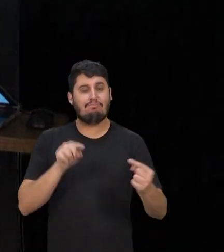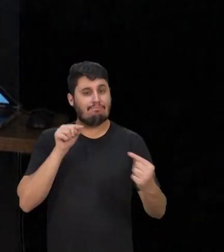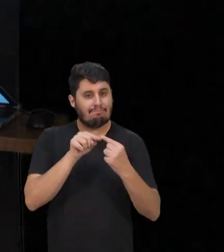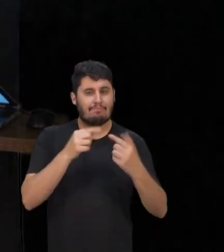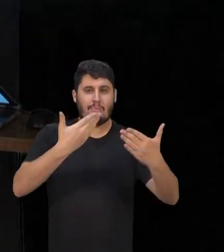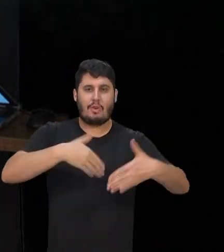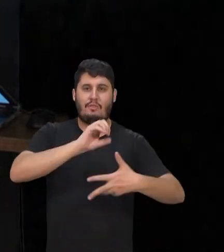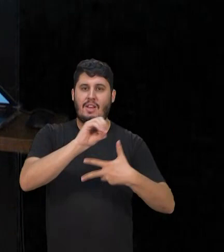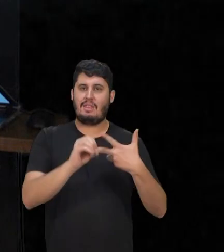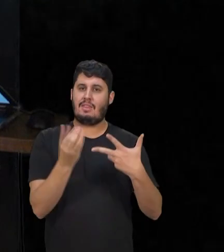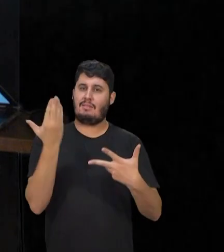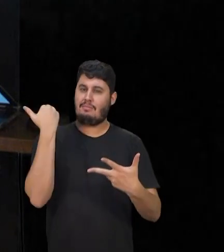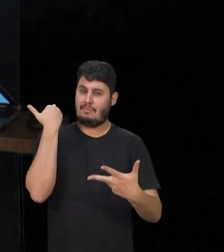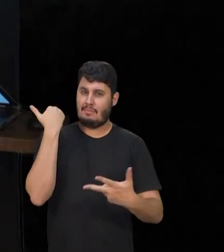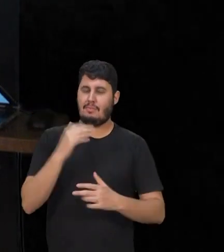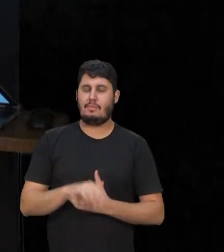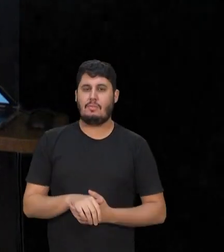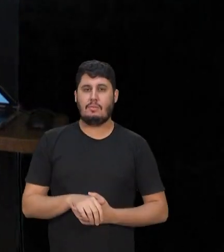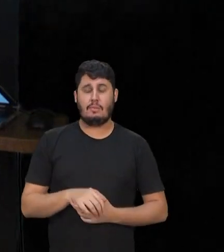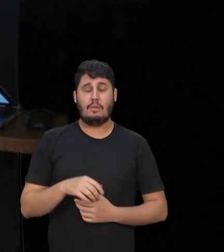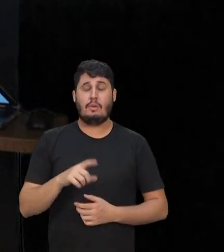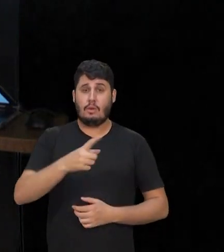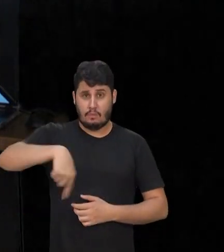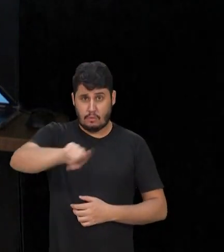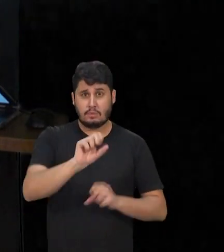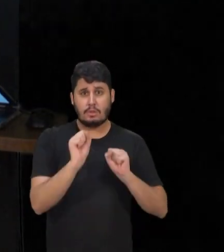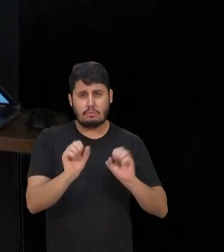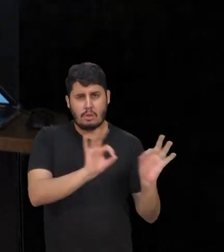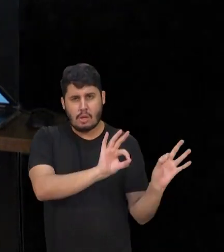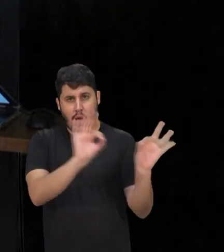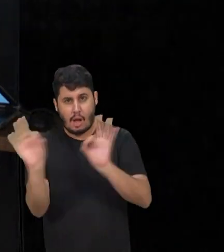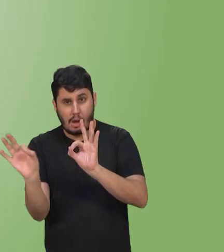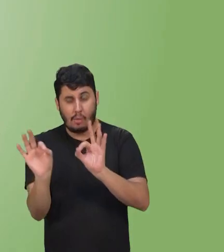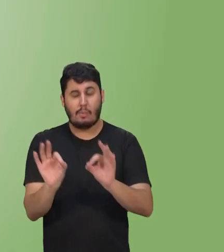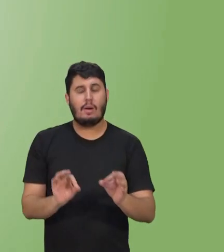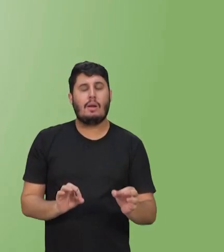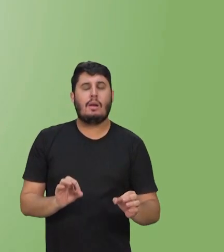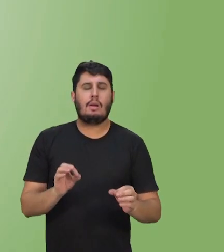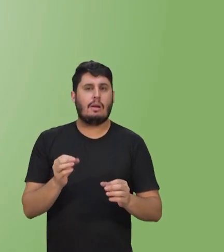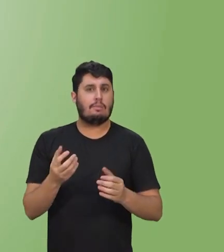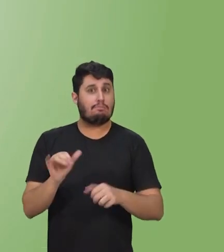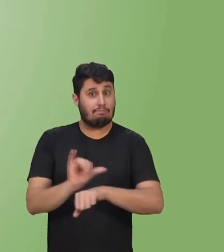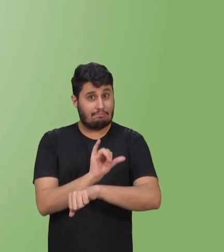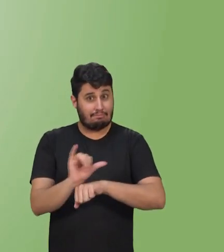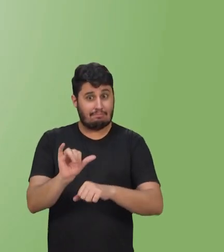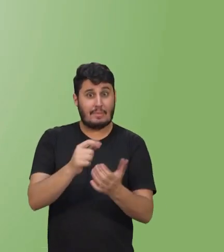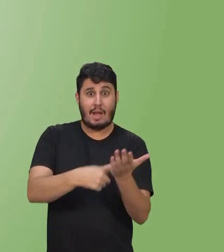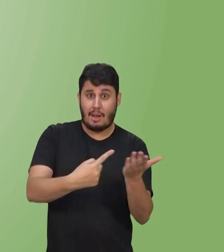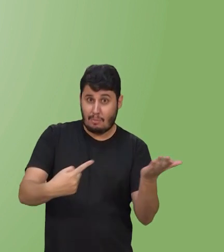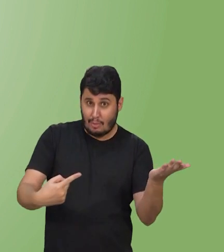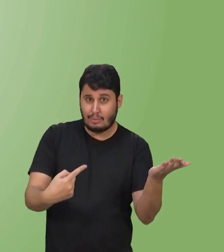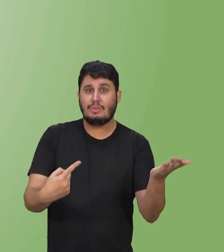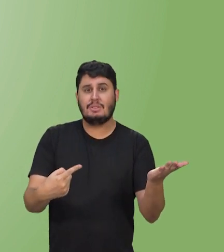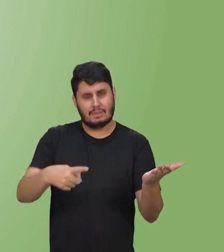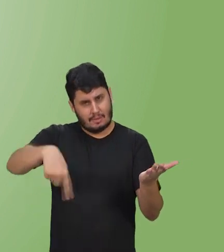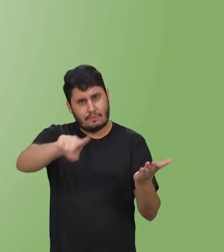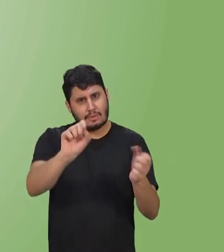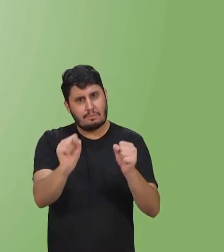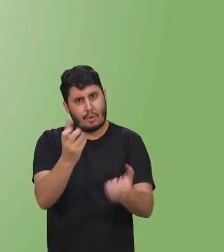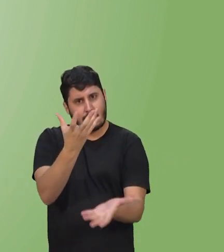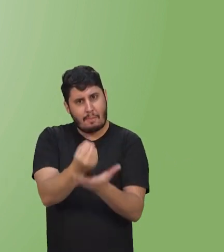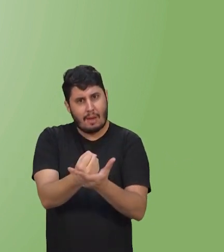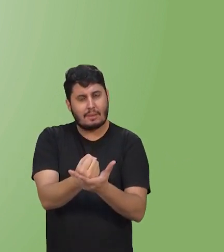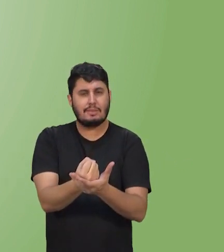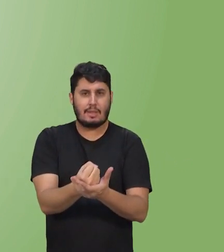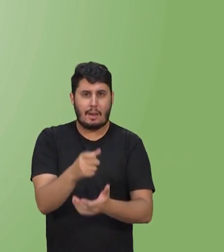Enem. Nós poderemos acompanhar estas questões através de uma apostila em PDF que vocês podem baixar agora mesmo no